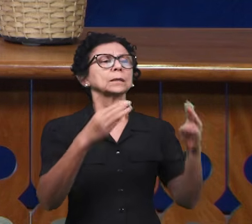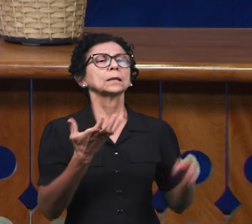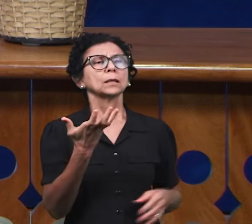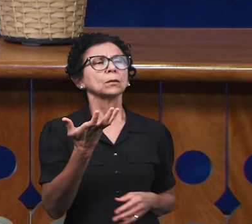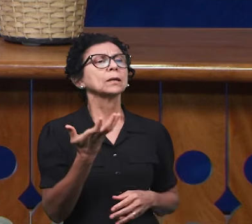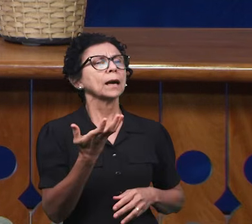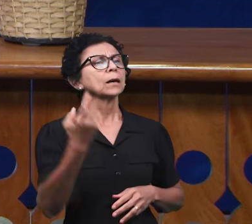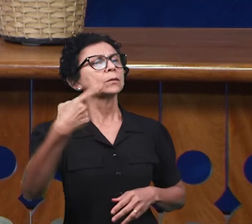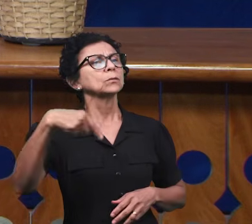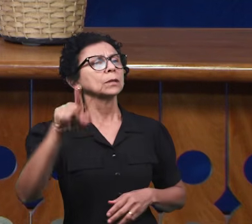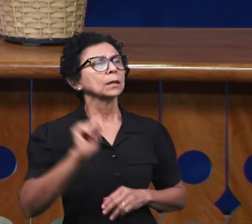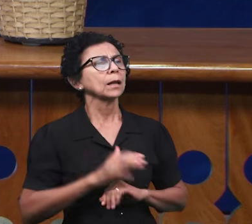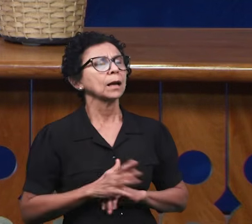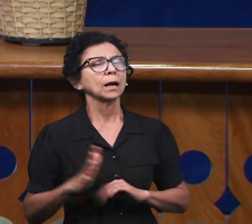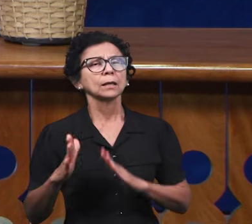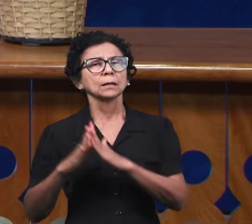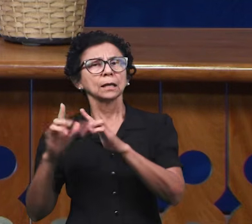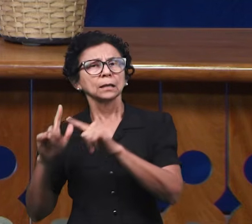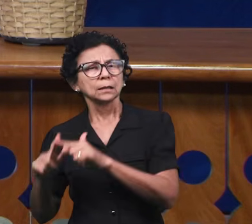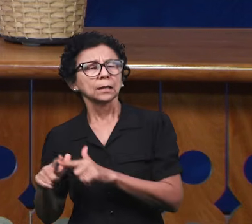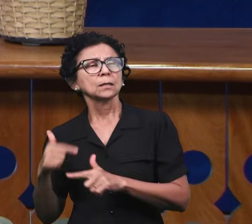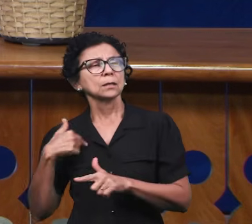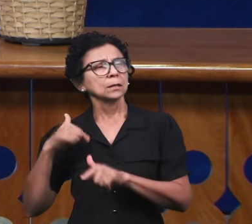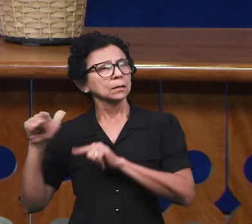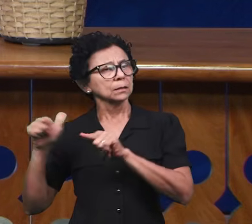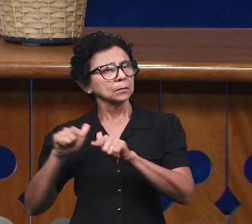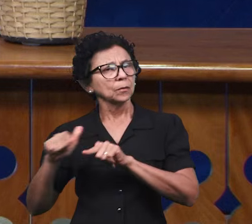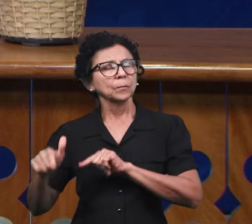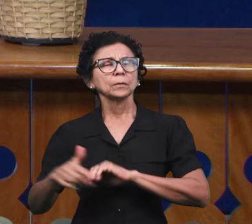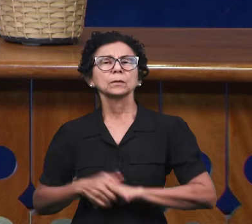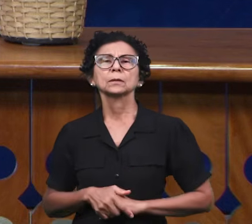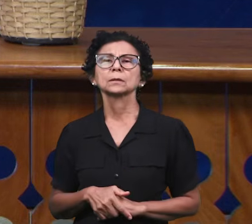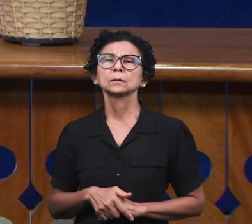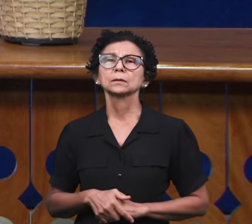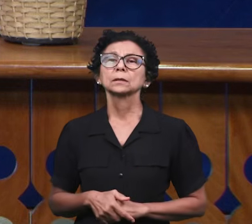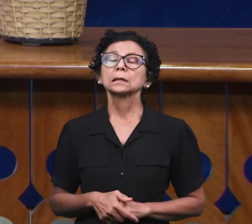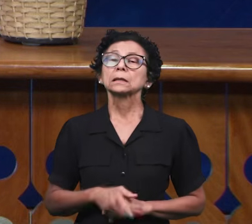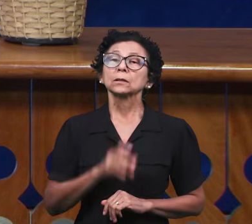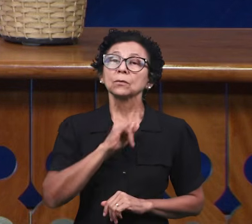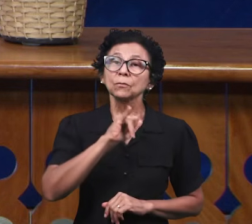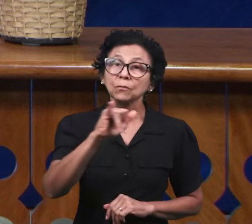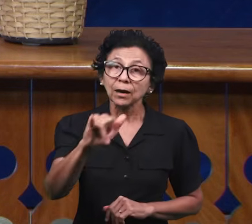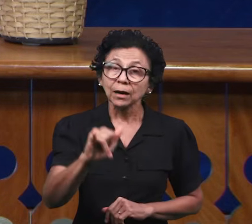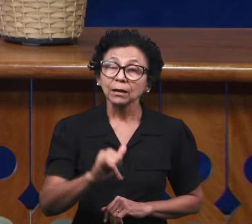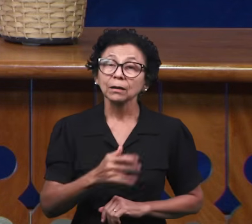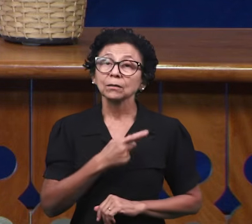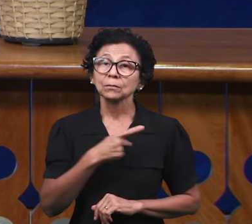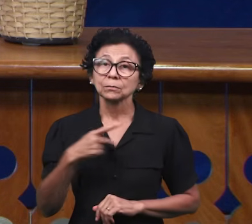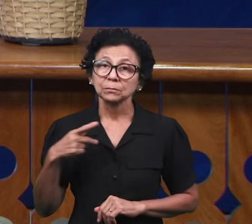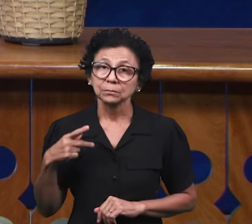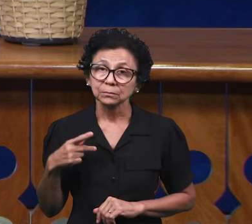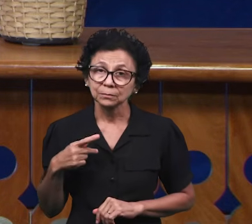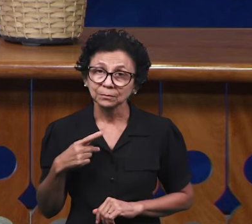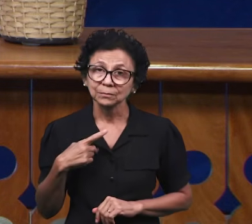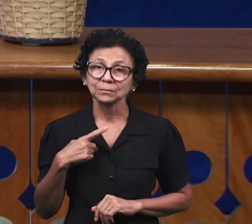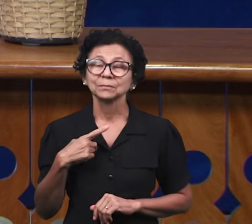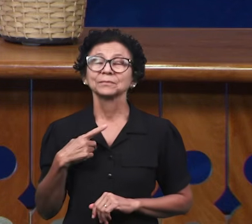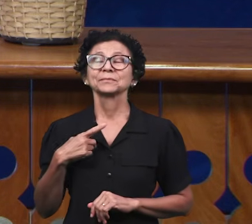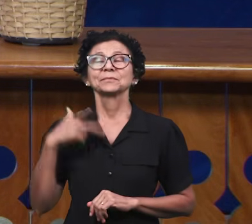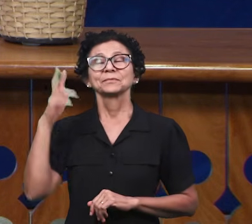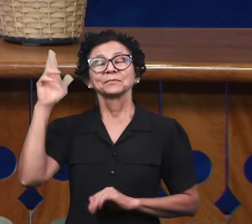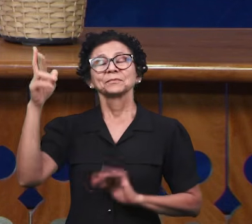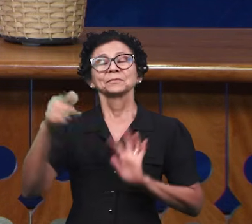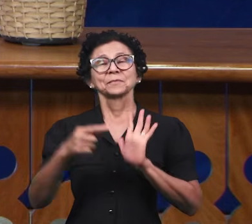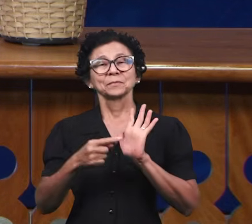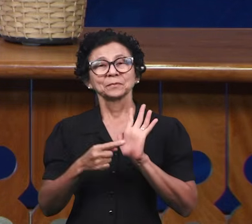quero me envolver nisso na igreja. Leva o conhecimento do seu pastor, ele vai colocar diante do Senhor e o Senhor vai se revelar e mostrar aquilo que o